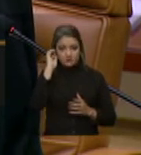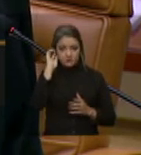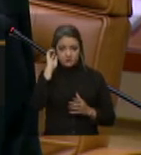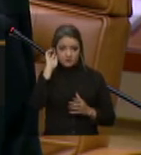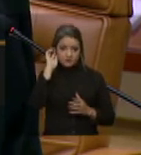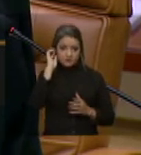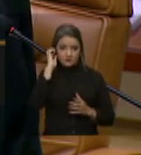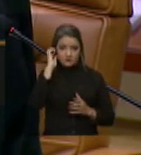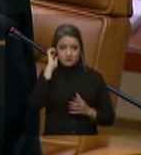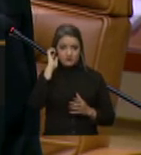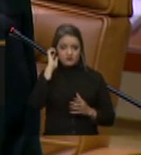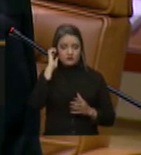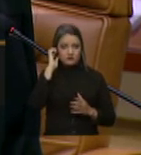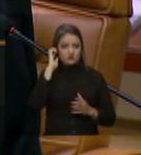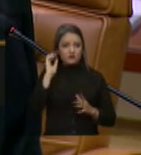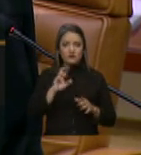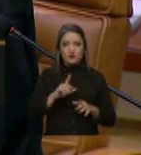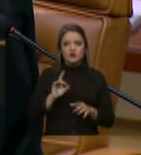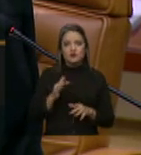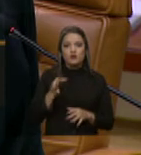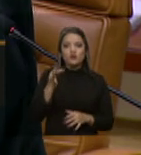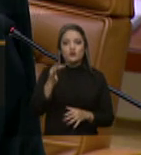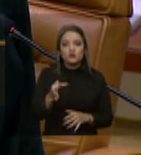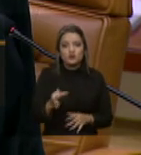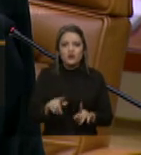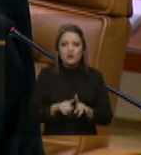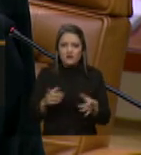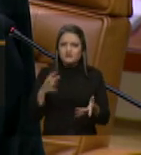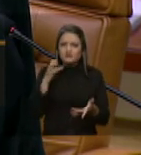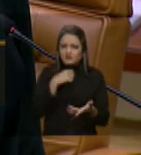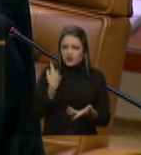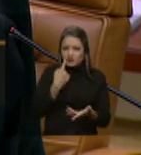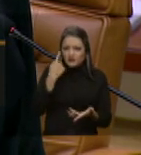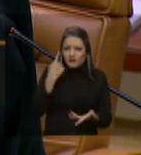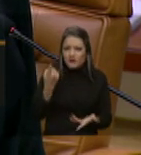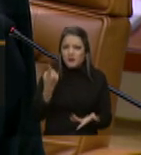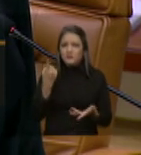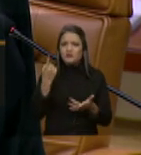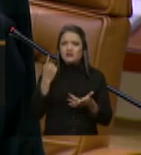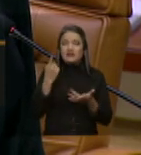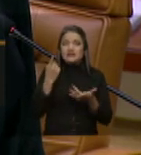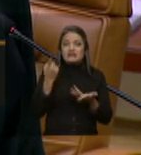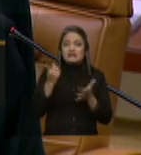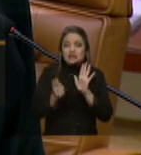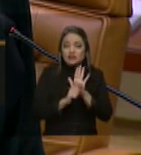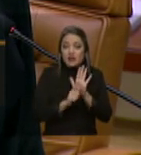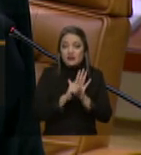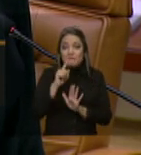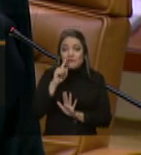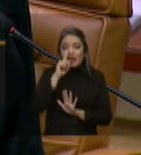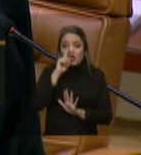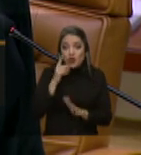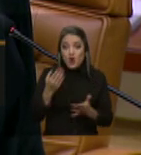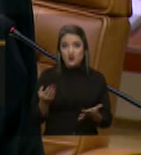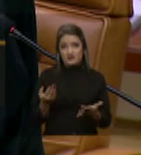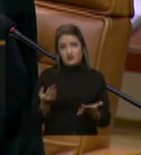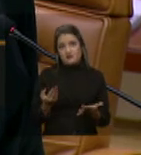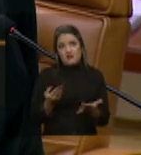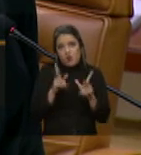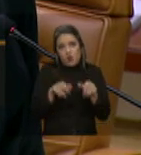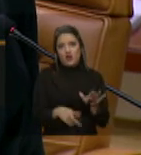das mais perigosas drogas é porque traz alterações é na coletividade Basta